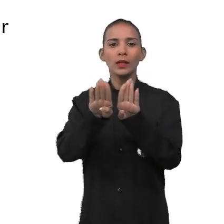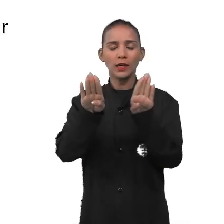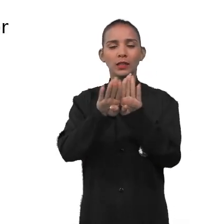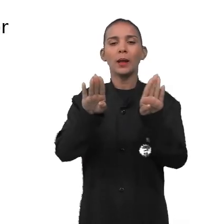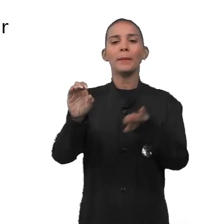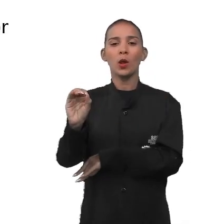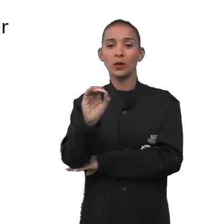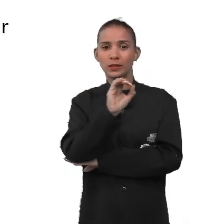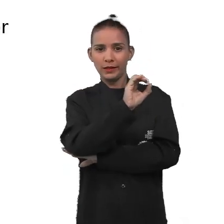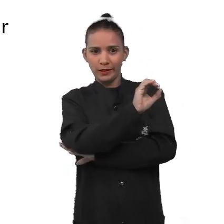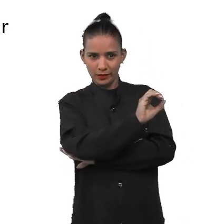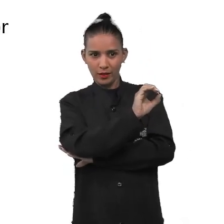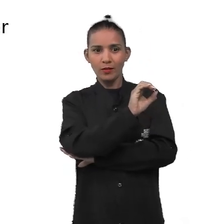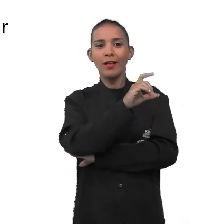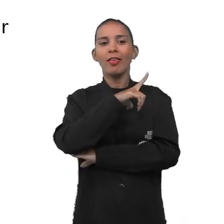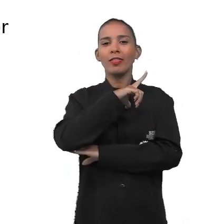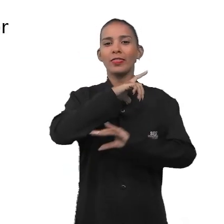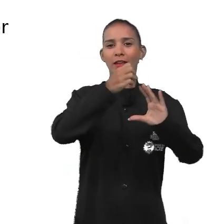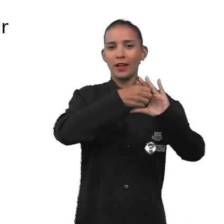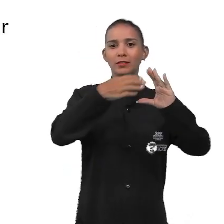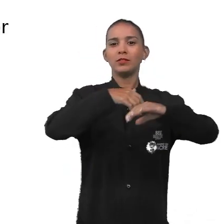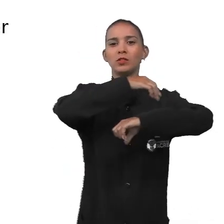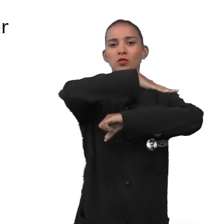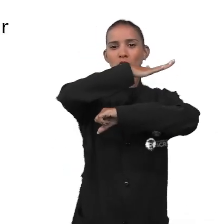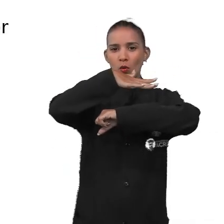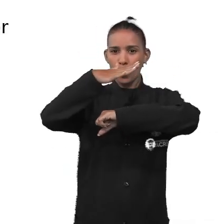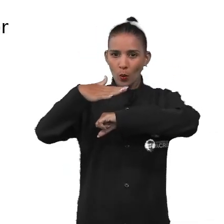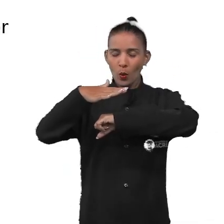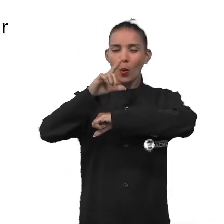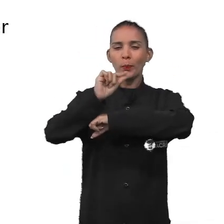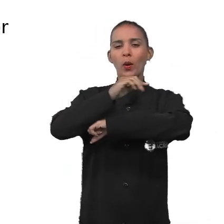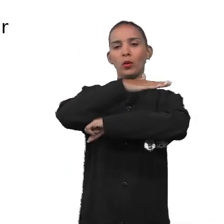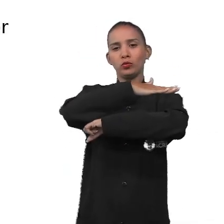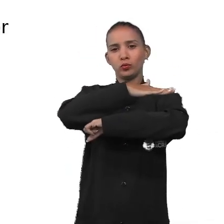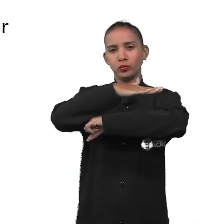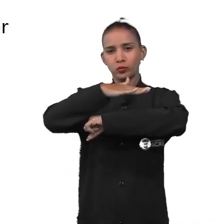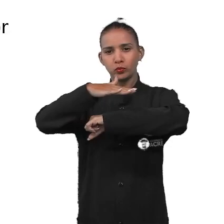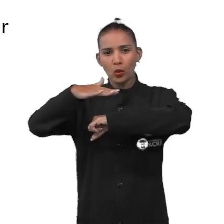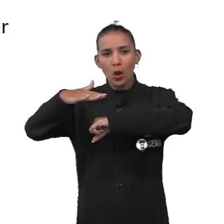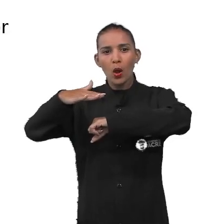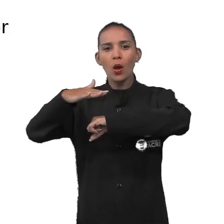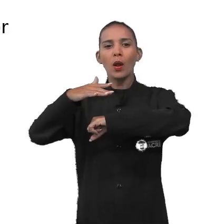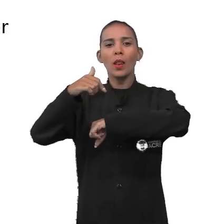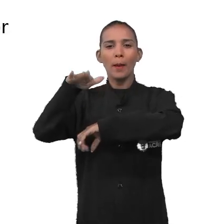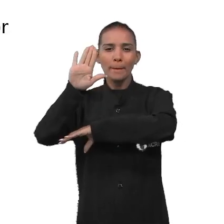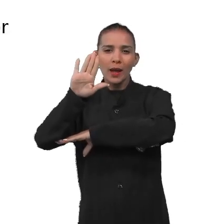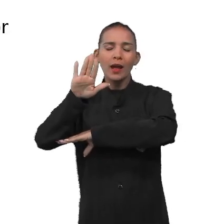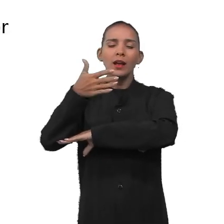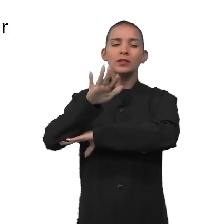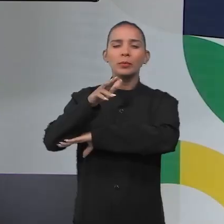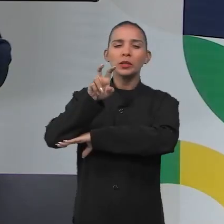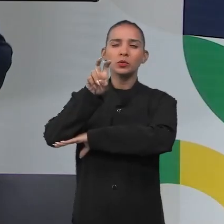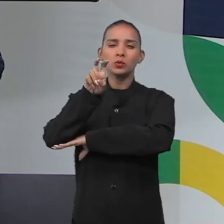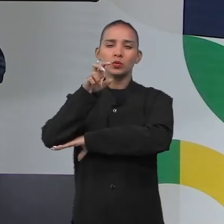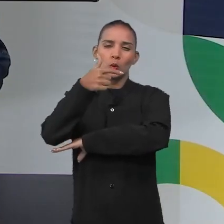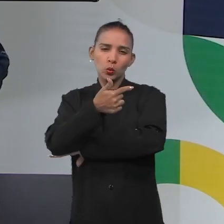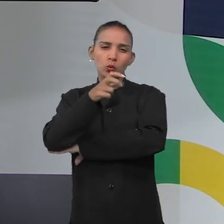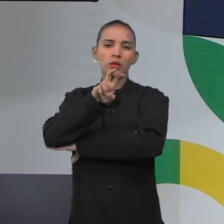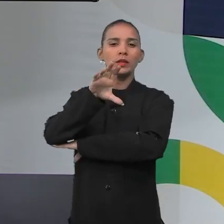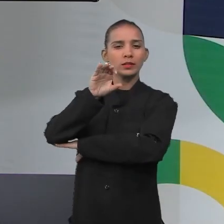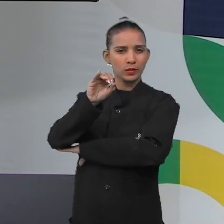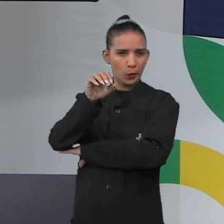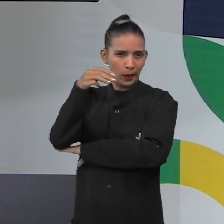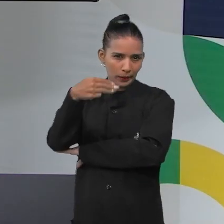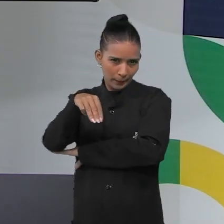por relevos planos, com altitude aí de cerca de 250 metros. Então, essas são